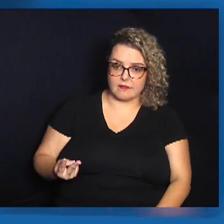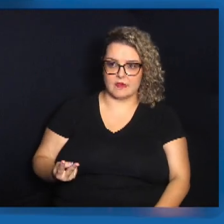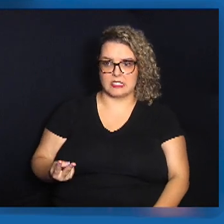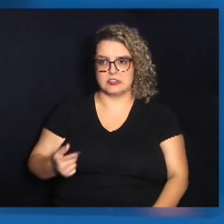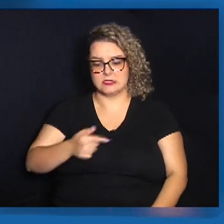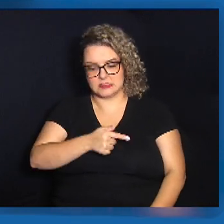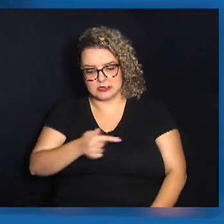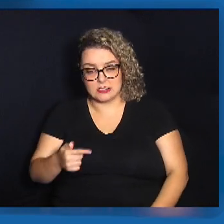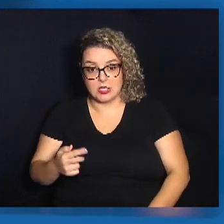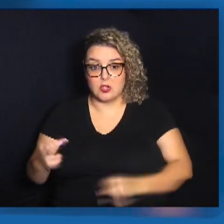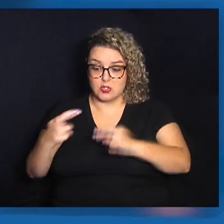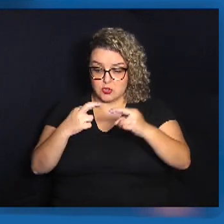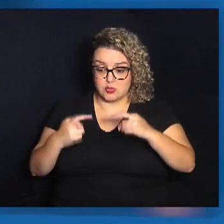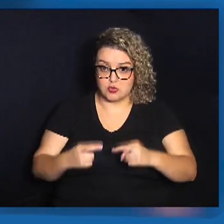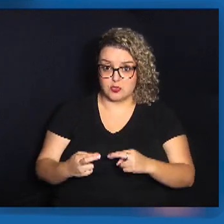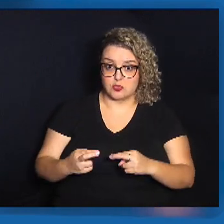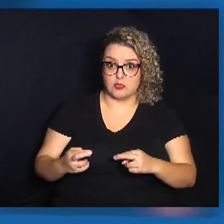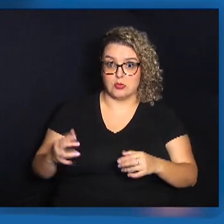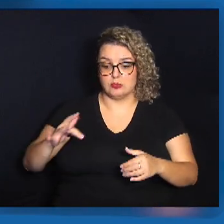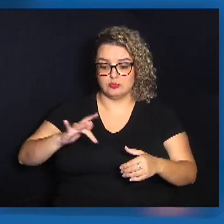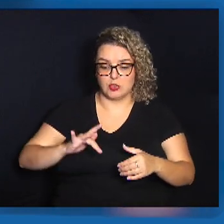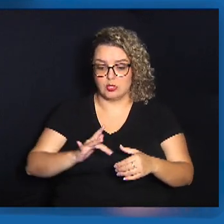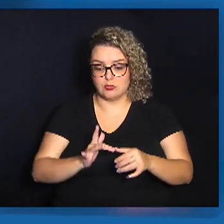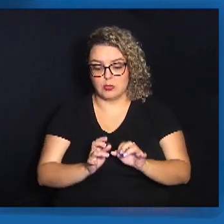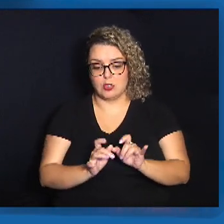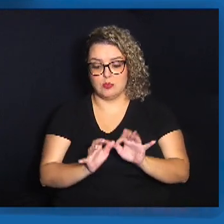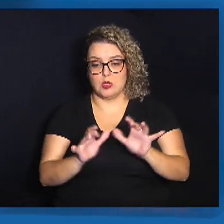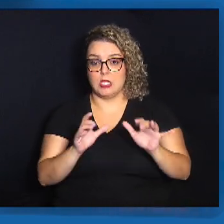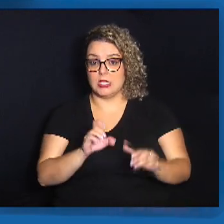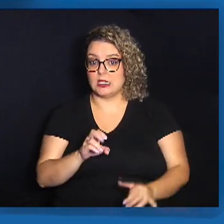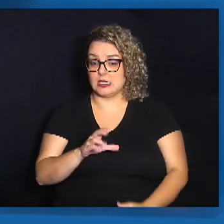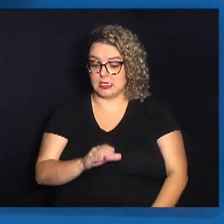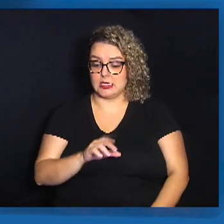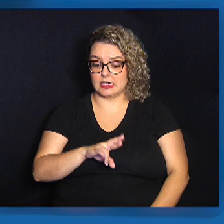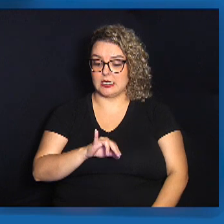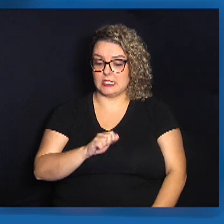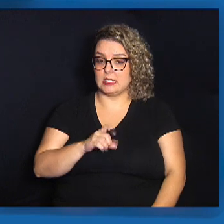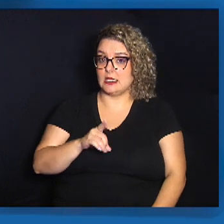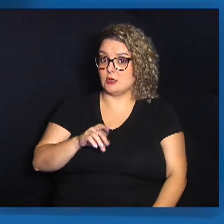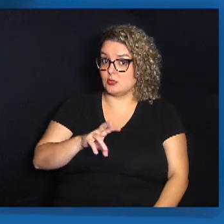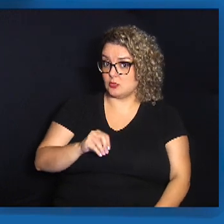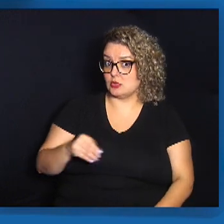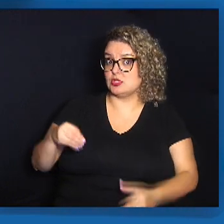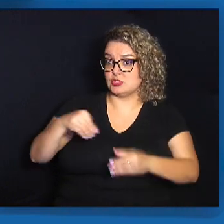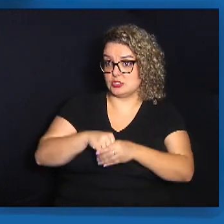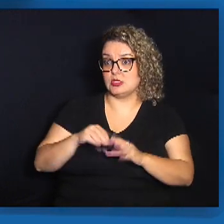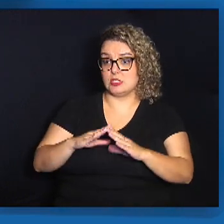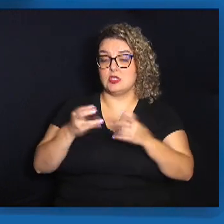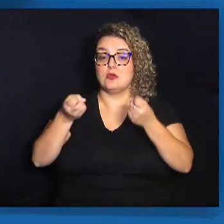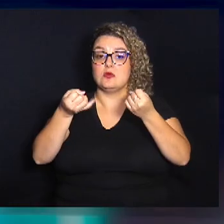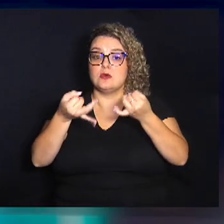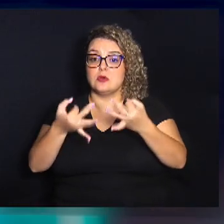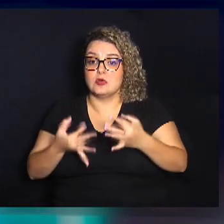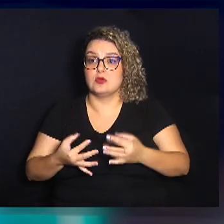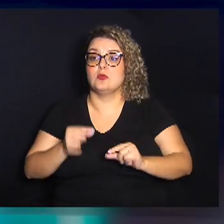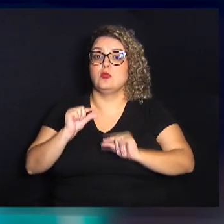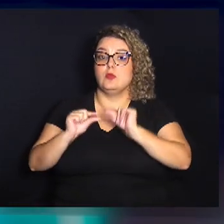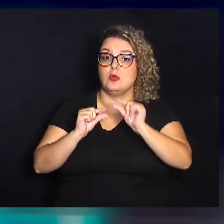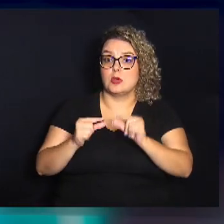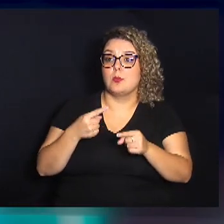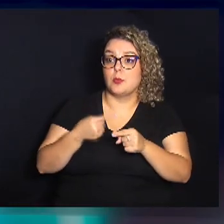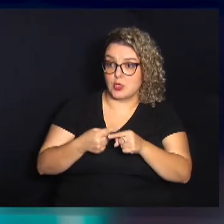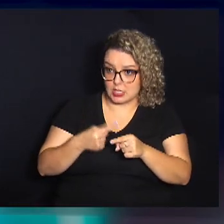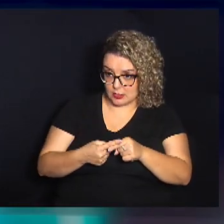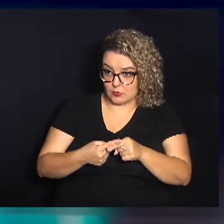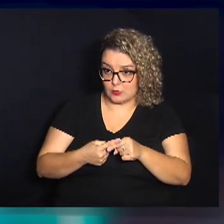tem mosquito de dengue lá, se tem criadouro da dengue nas nossas casas. E eu vou explicar um pouquinho por quê. Porque o